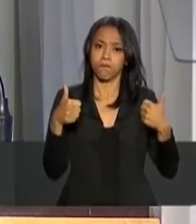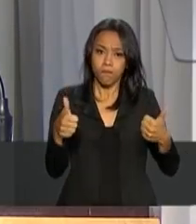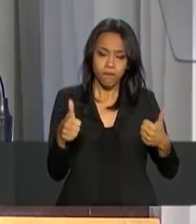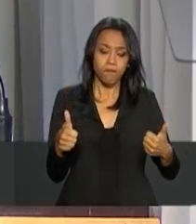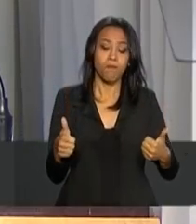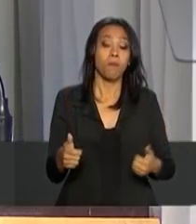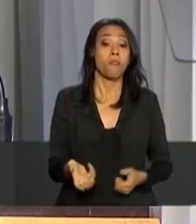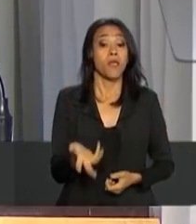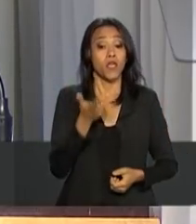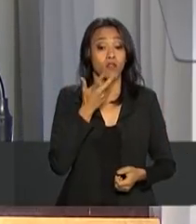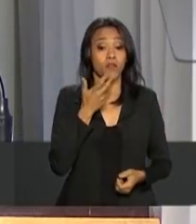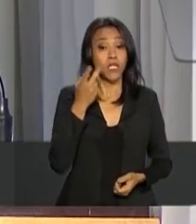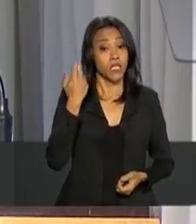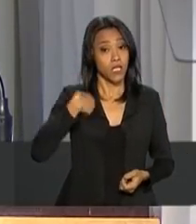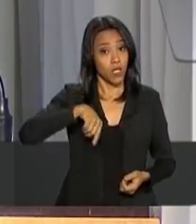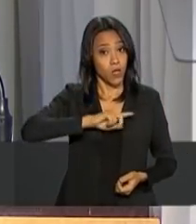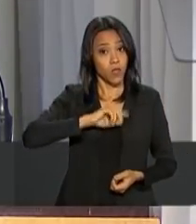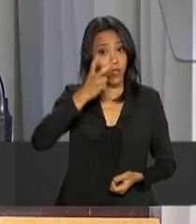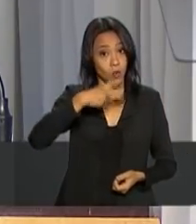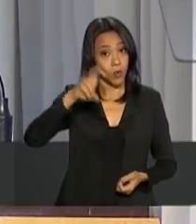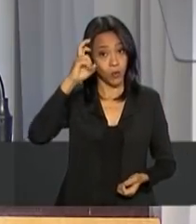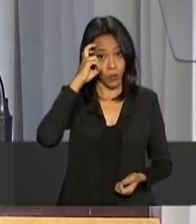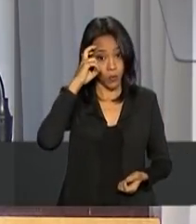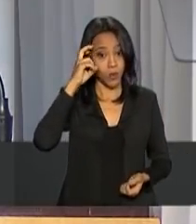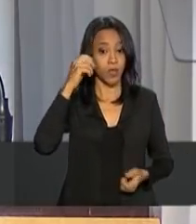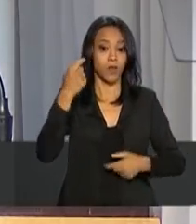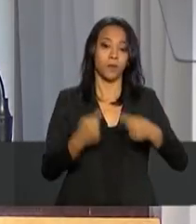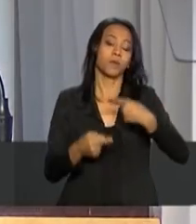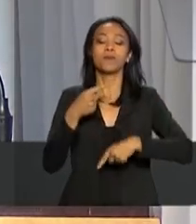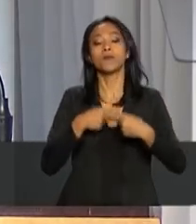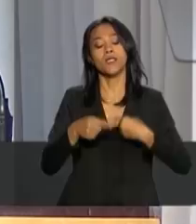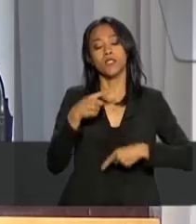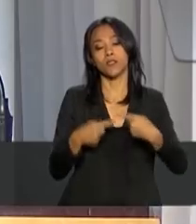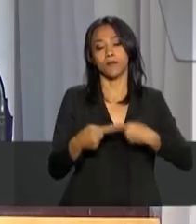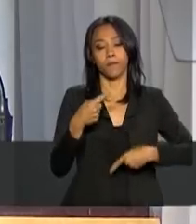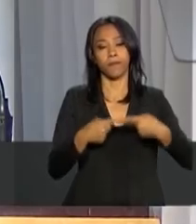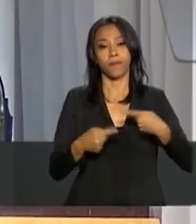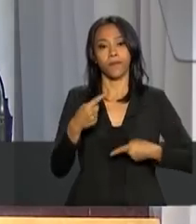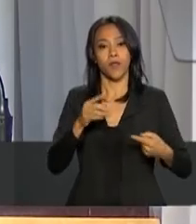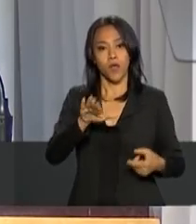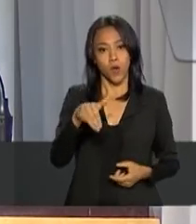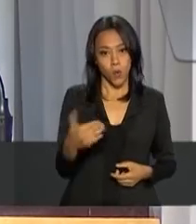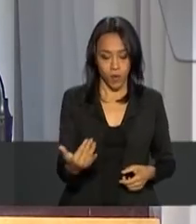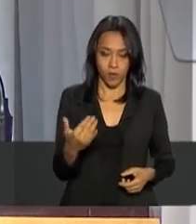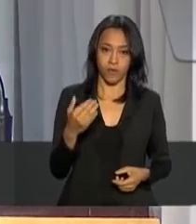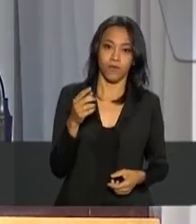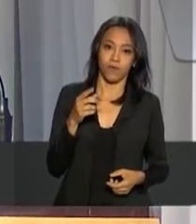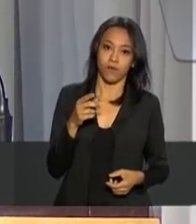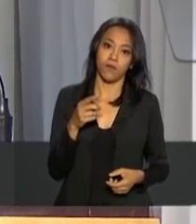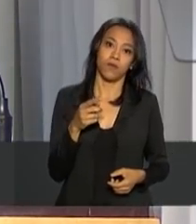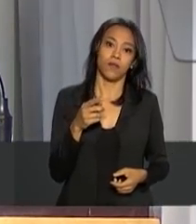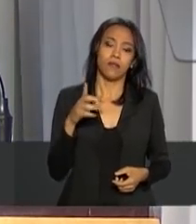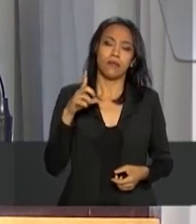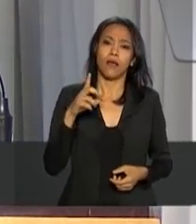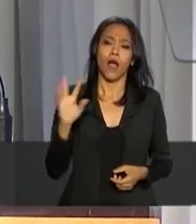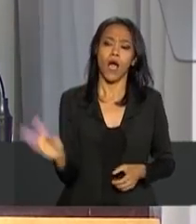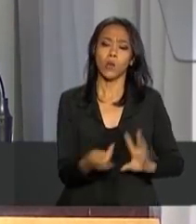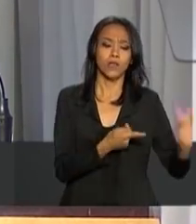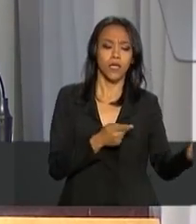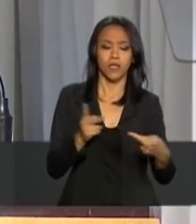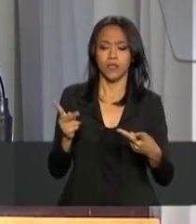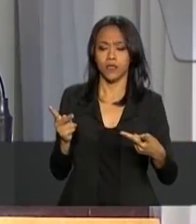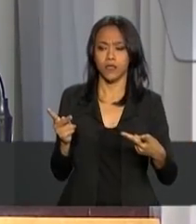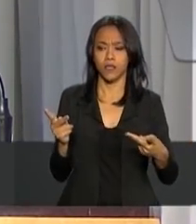pouco da nossa cultura política. A nossa cultura política é curioso, é curiosa. Quando você tem situação e